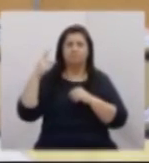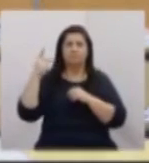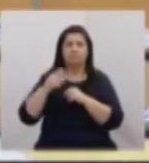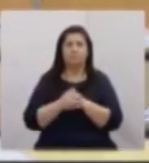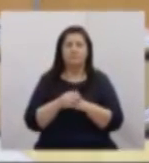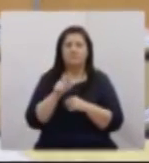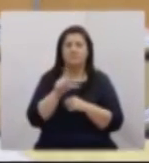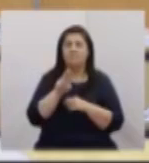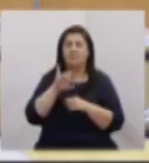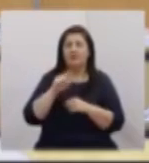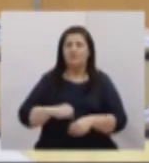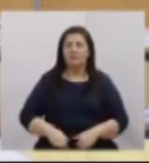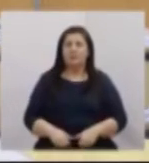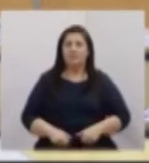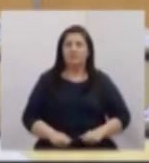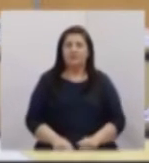pedido.